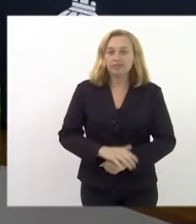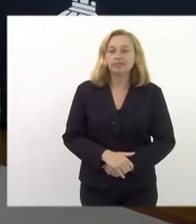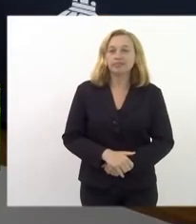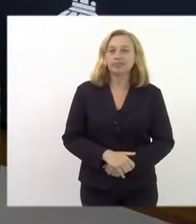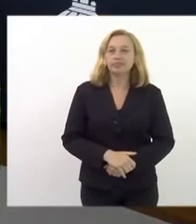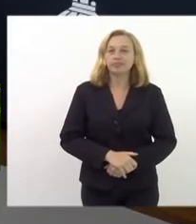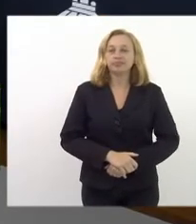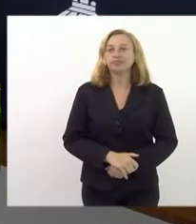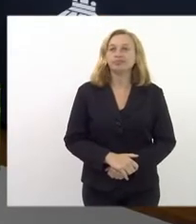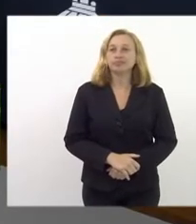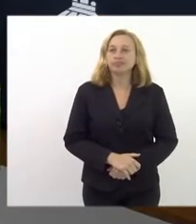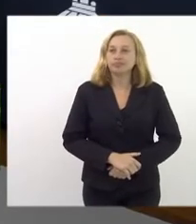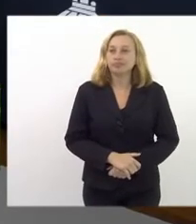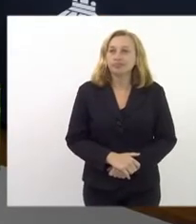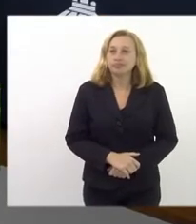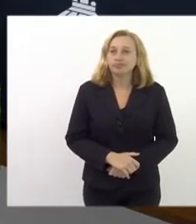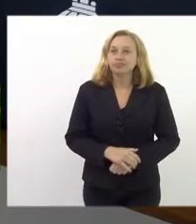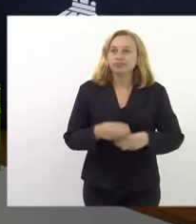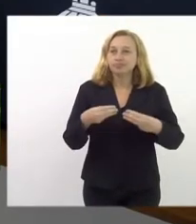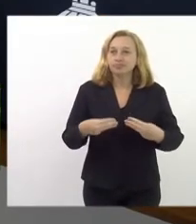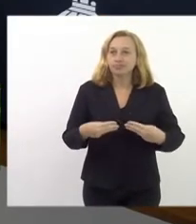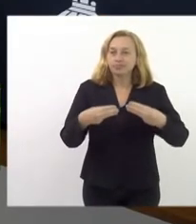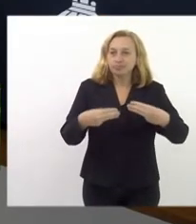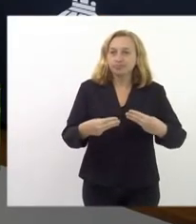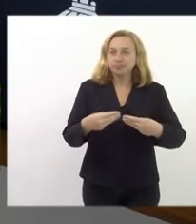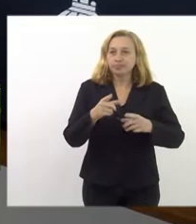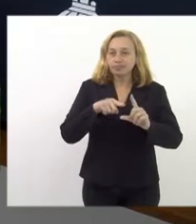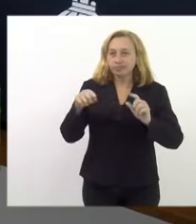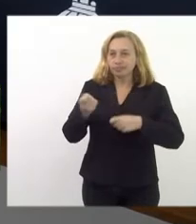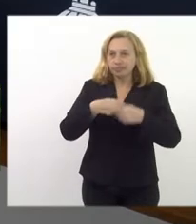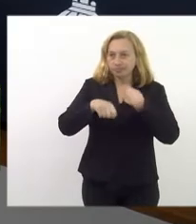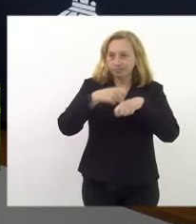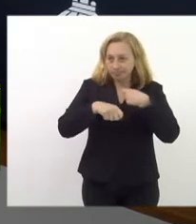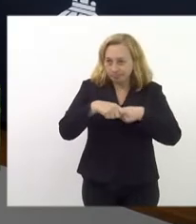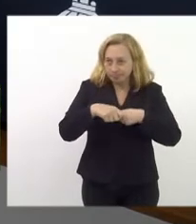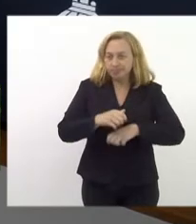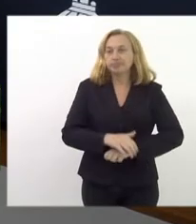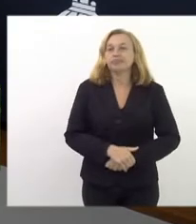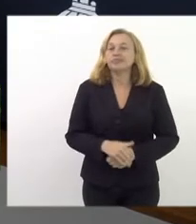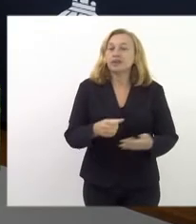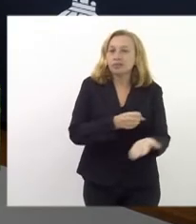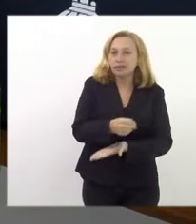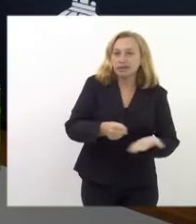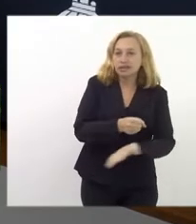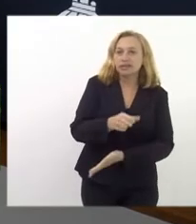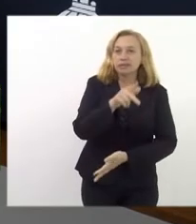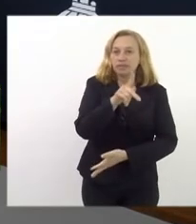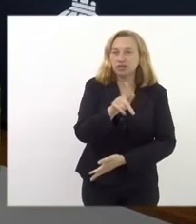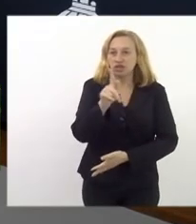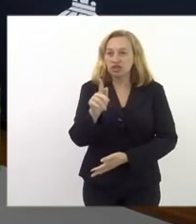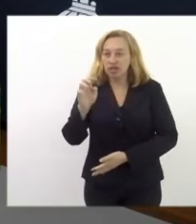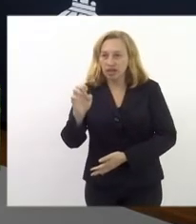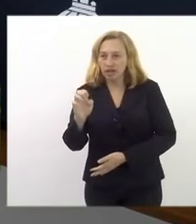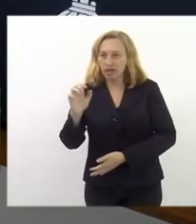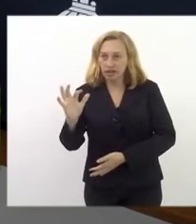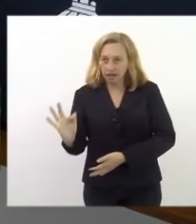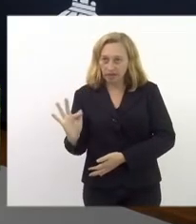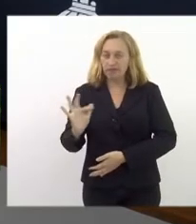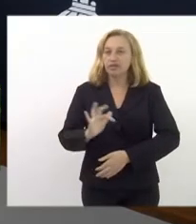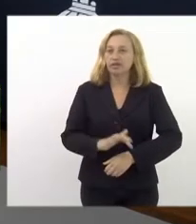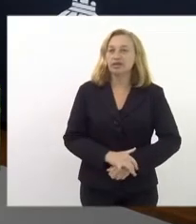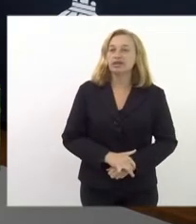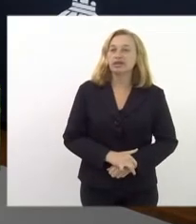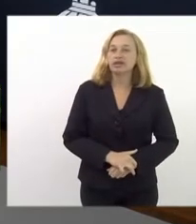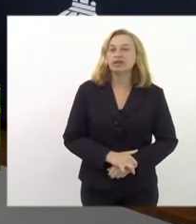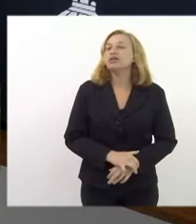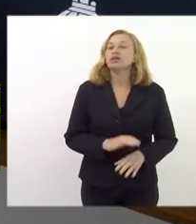por parte do Ministério da Economia e basicamente a PGFN e a PGE para